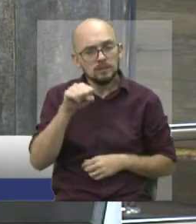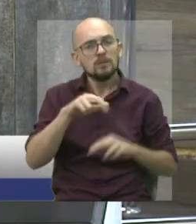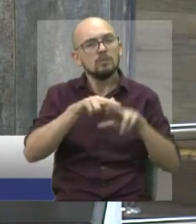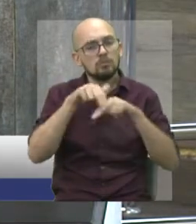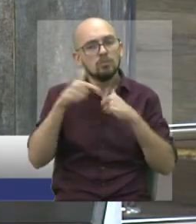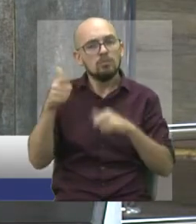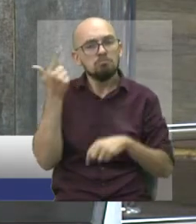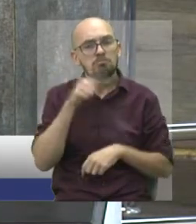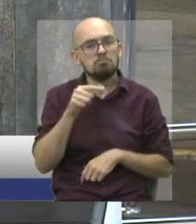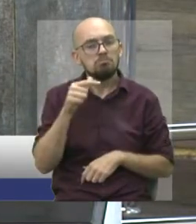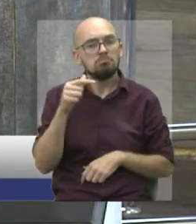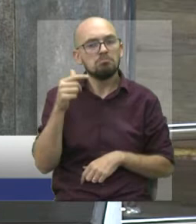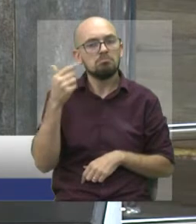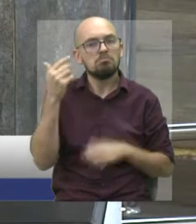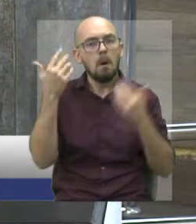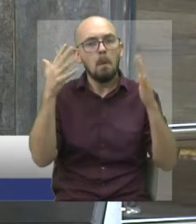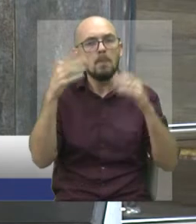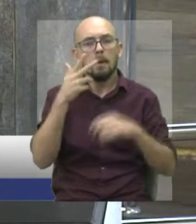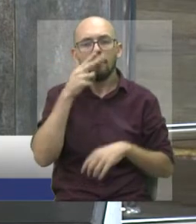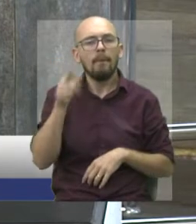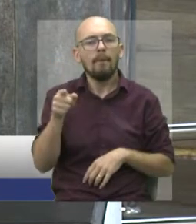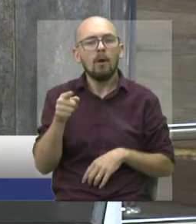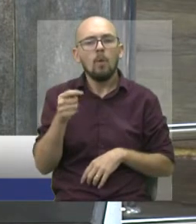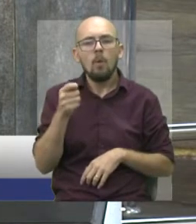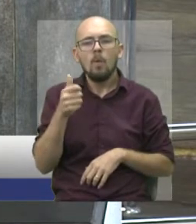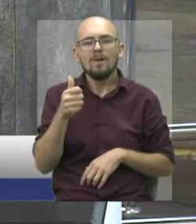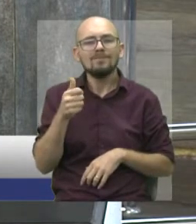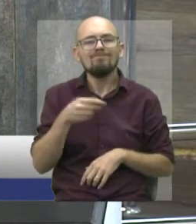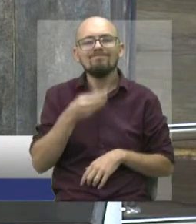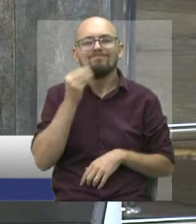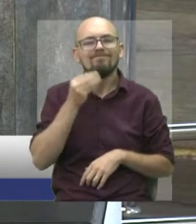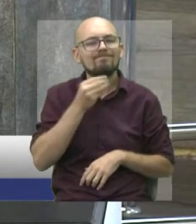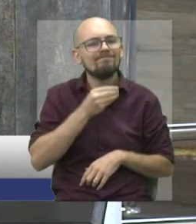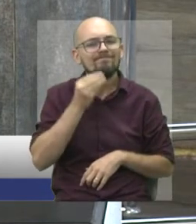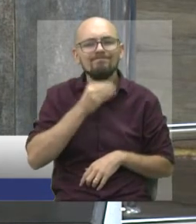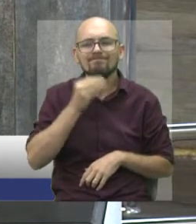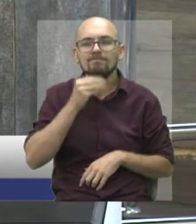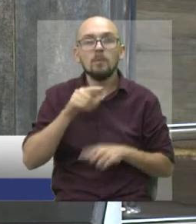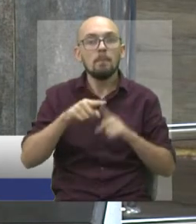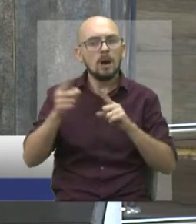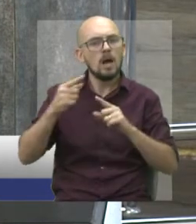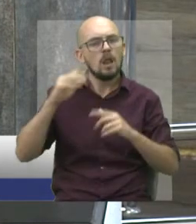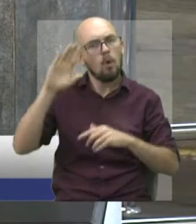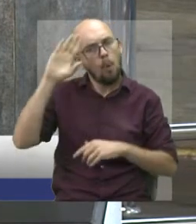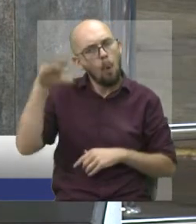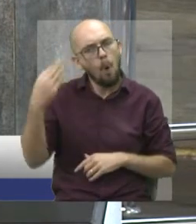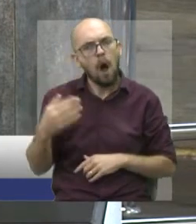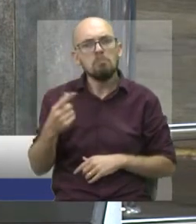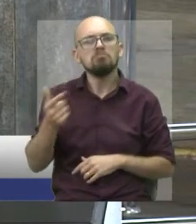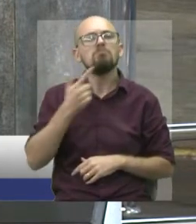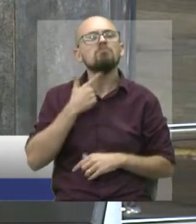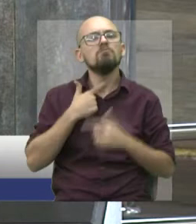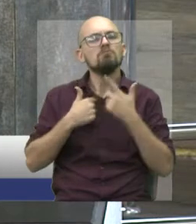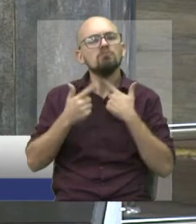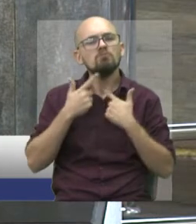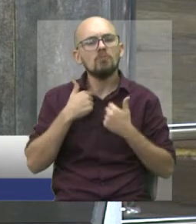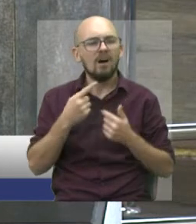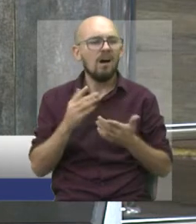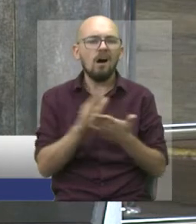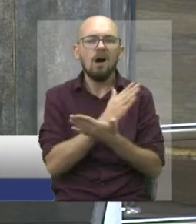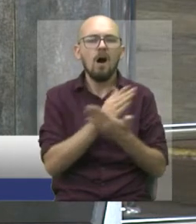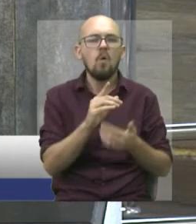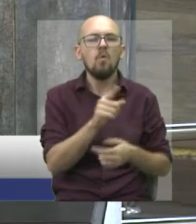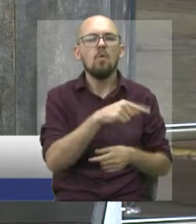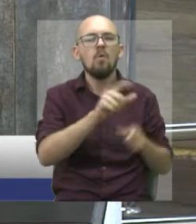isso, porque mesmo sem chances nenhuma no campeonato, ainda vem jogando com honra, com vontade, e não que nem muitos às vezes